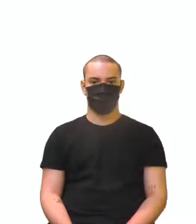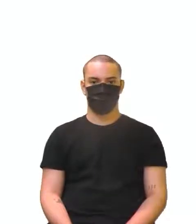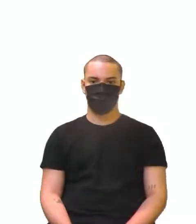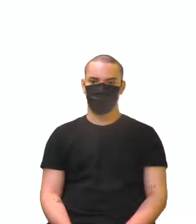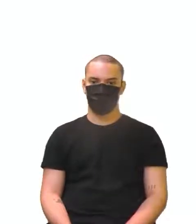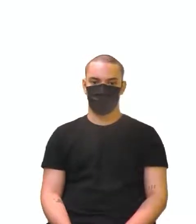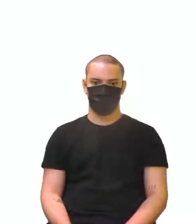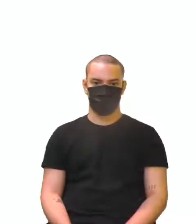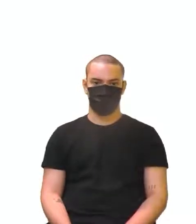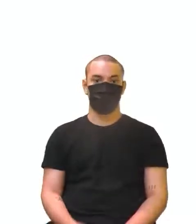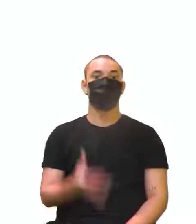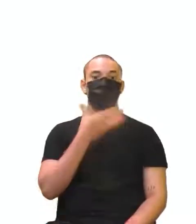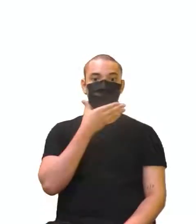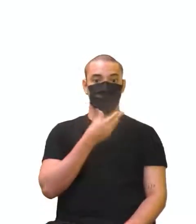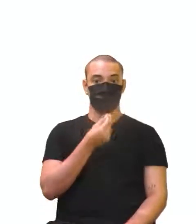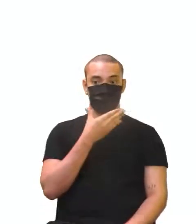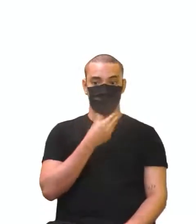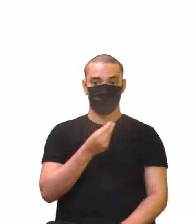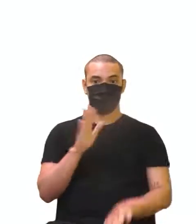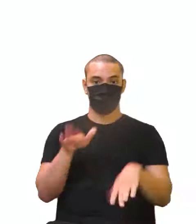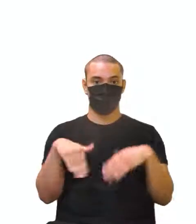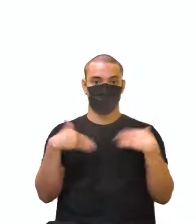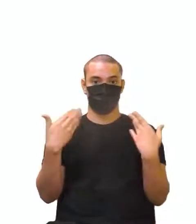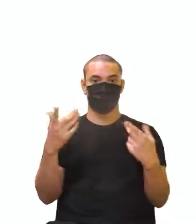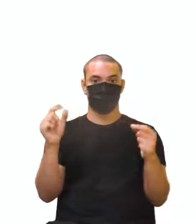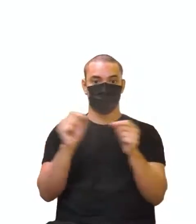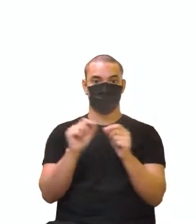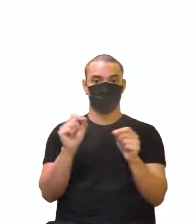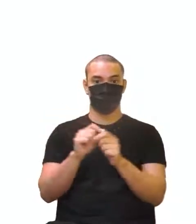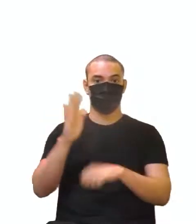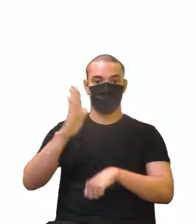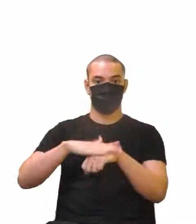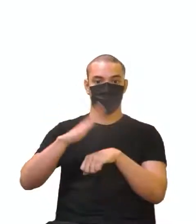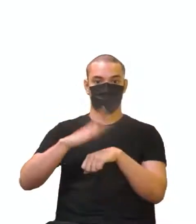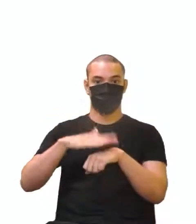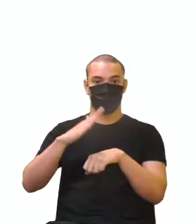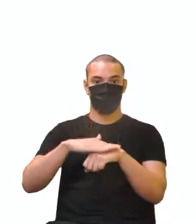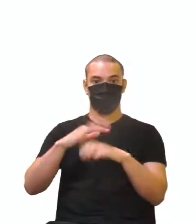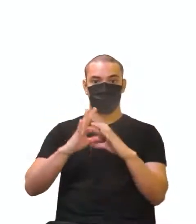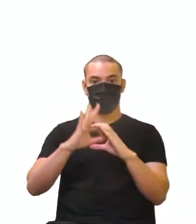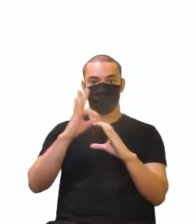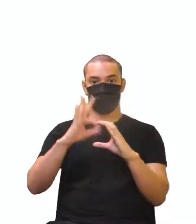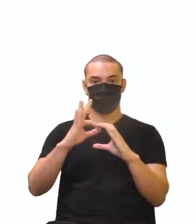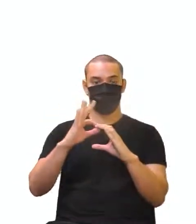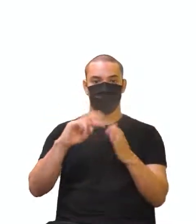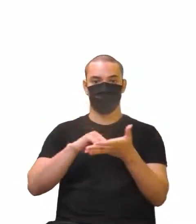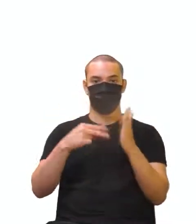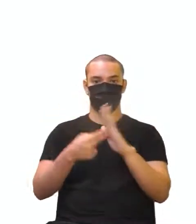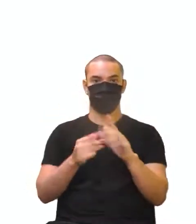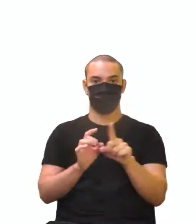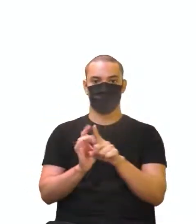Olha só. O homem, então, ao produzir os seus gametas